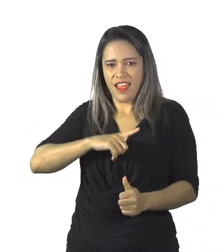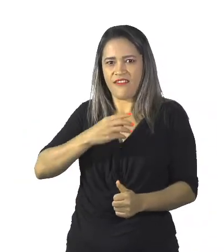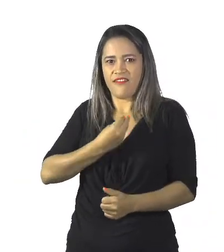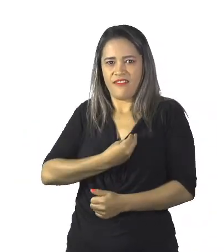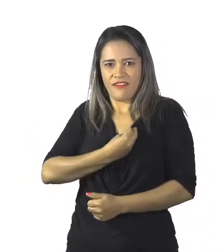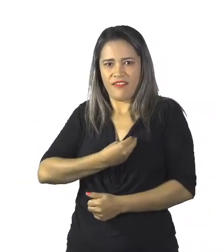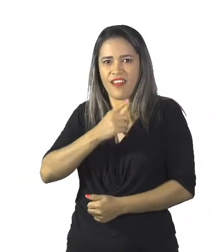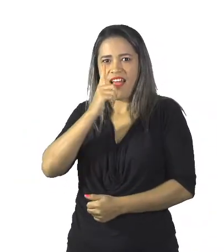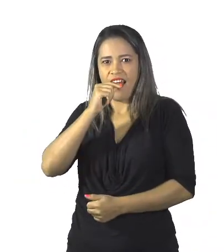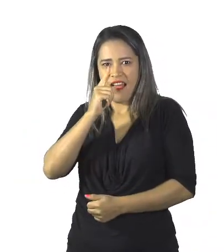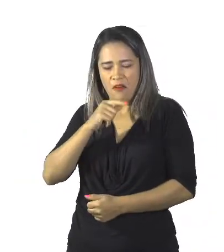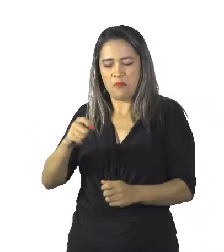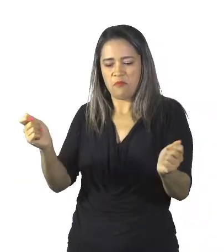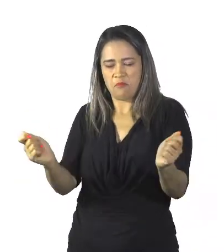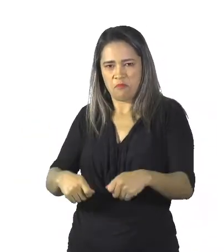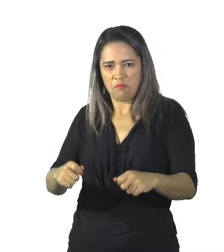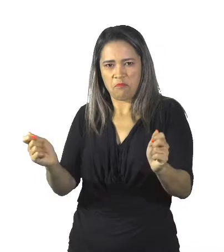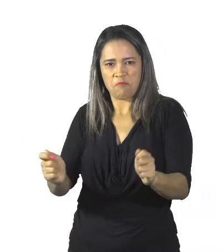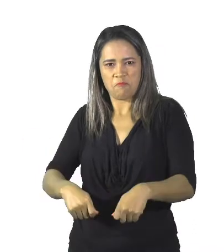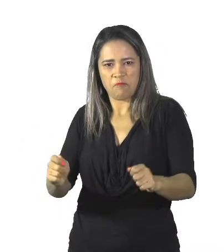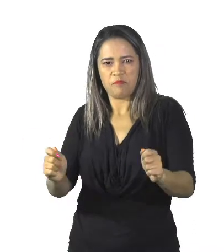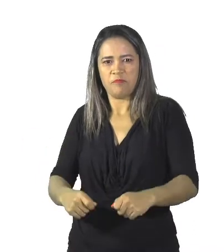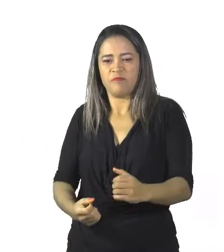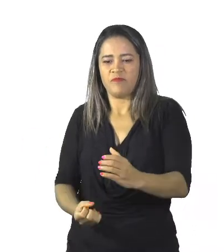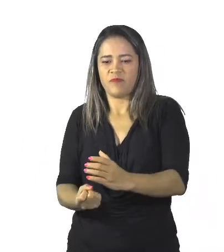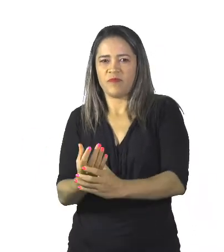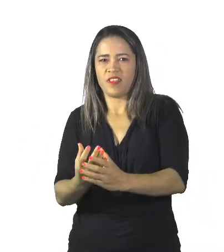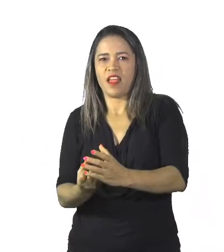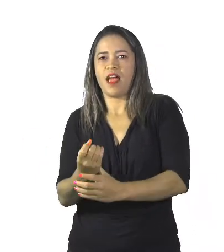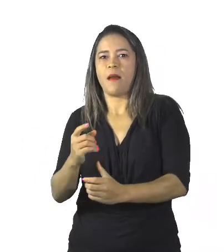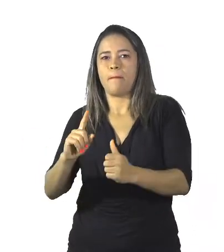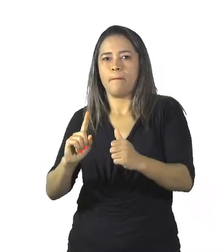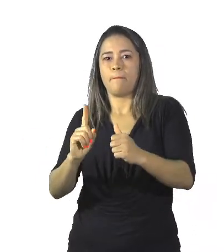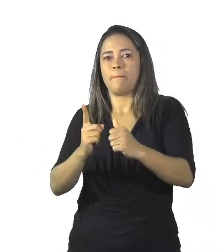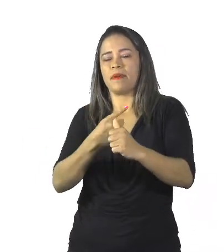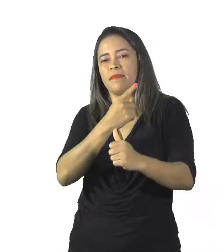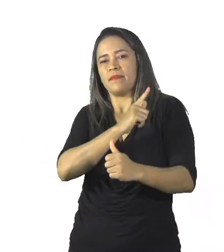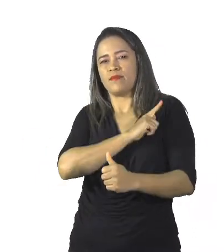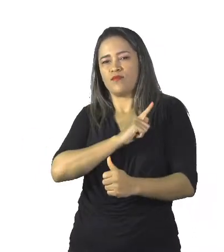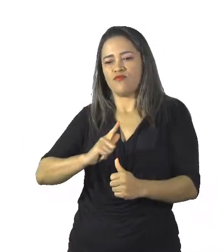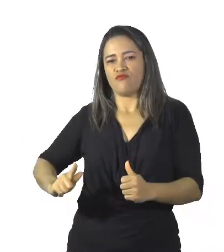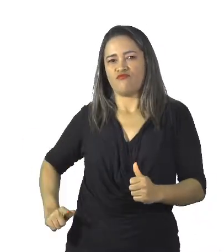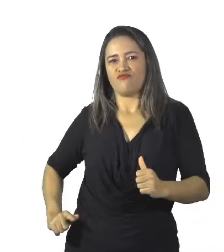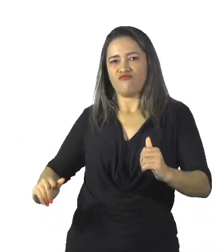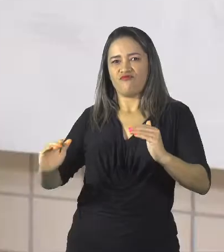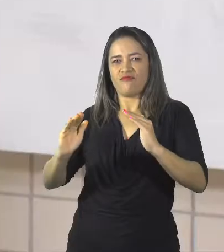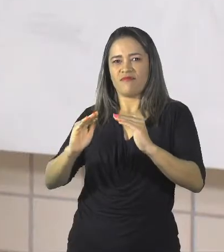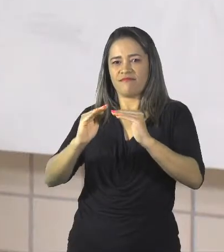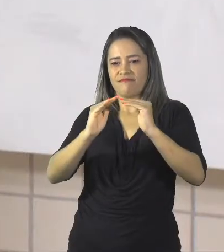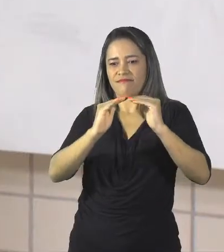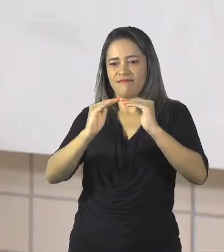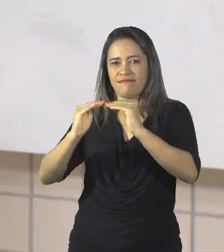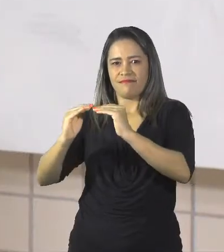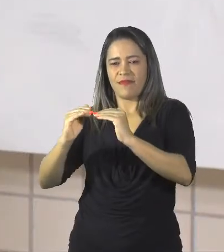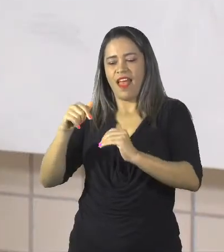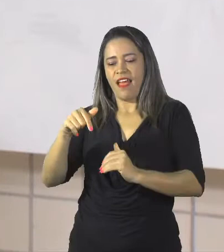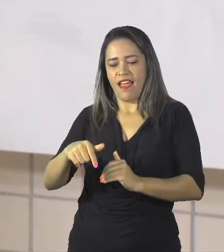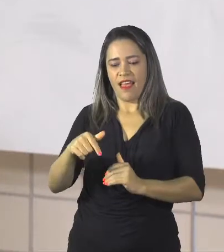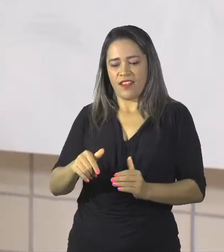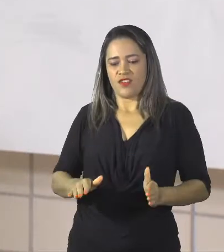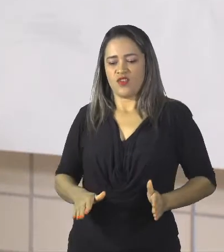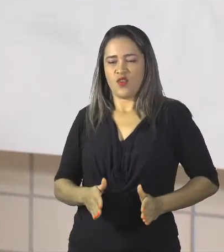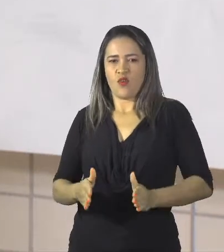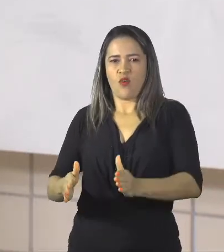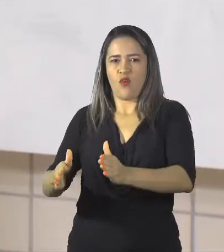ele possibilitou aí a construção da primeira sede do governo do estado do Tocantins. O córrego